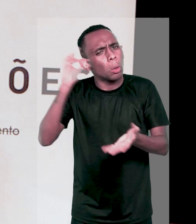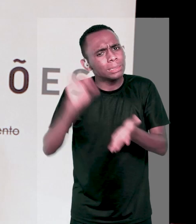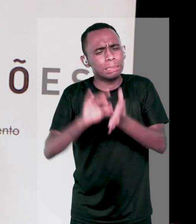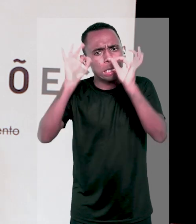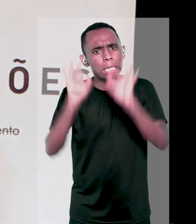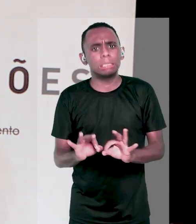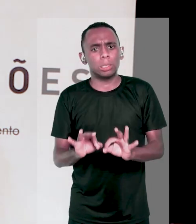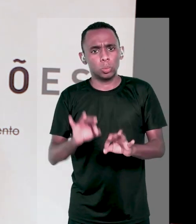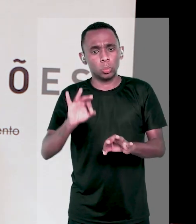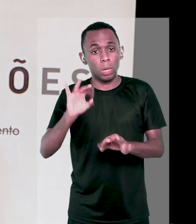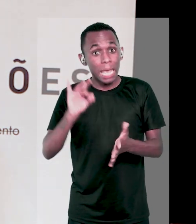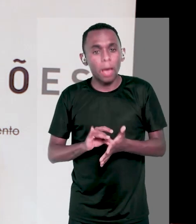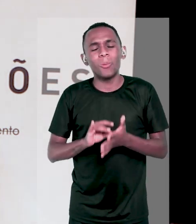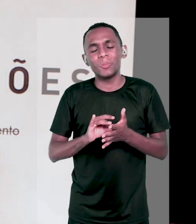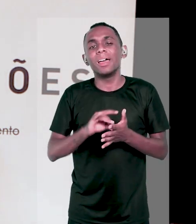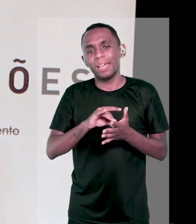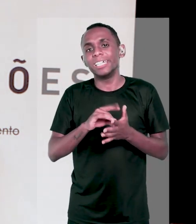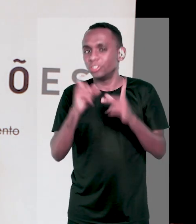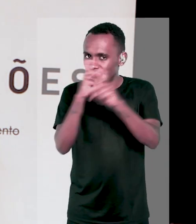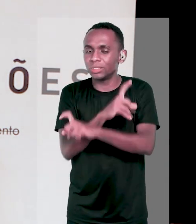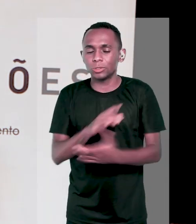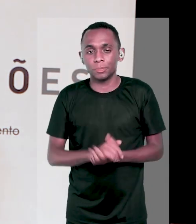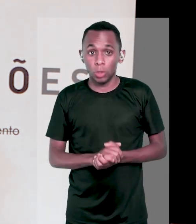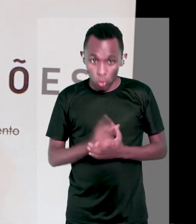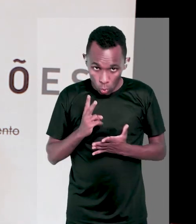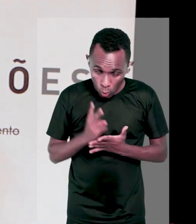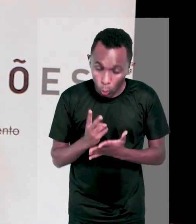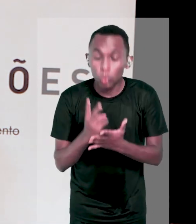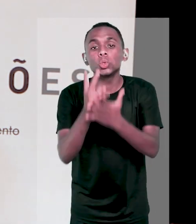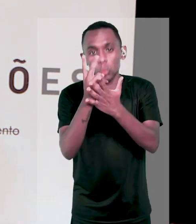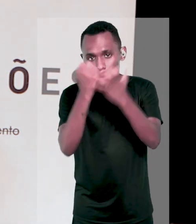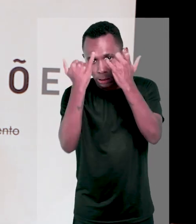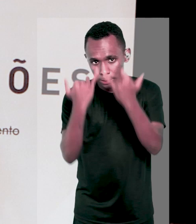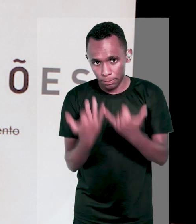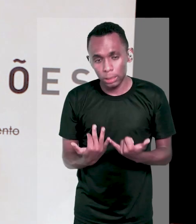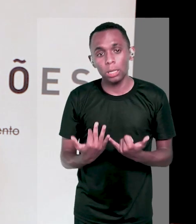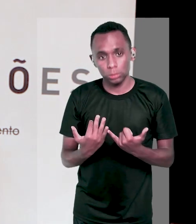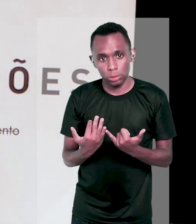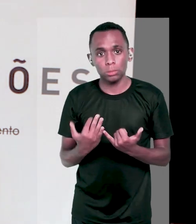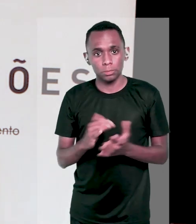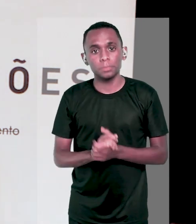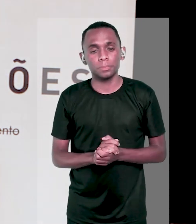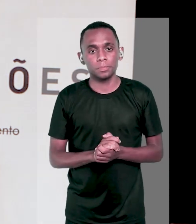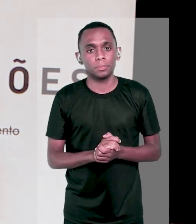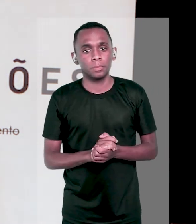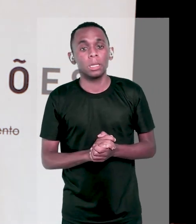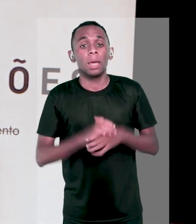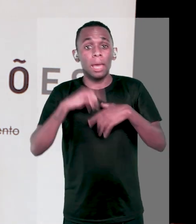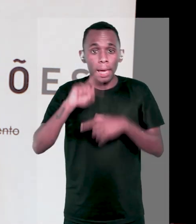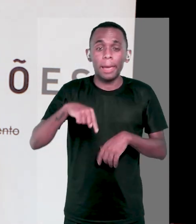e ele continua o real no estado puro imobiliza instantaneamente o coração